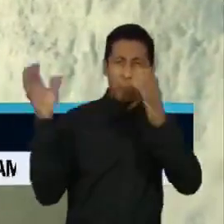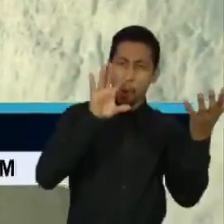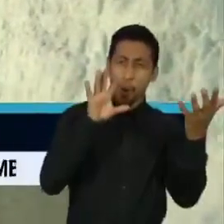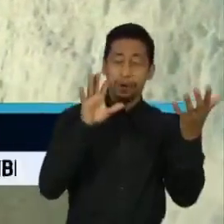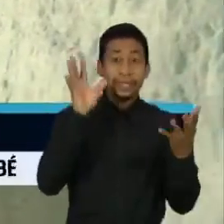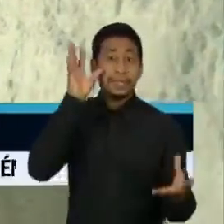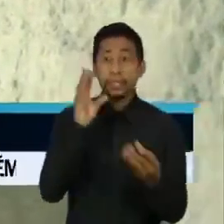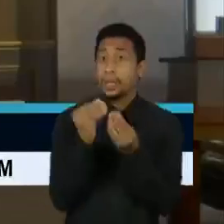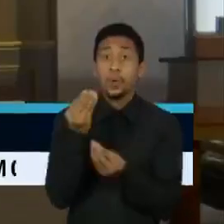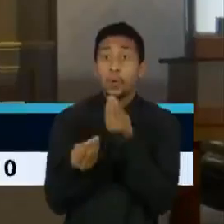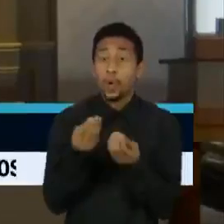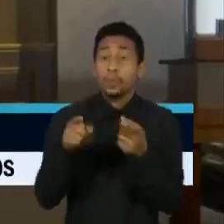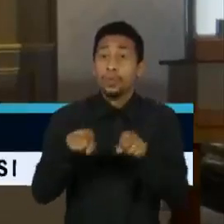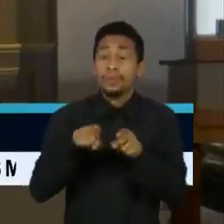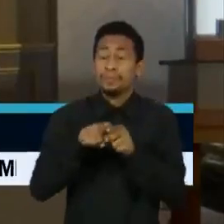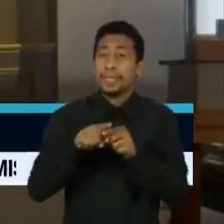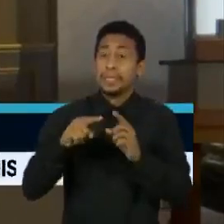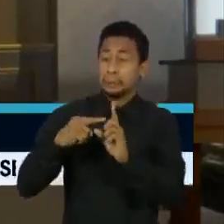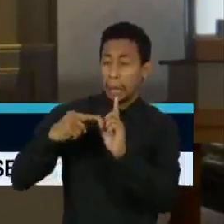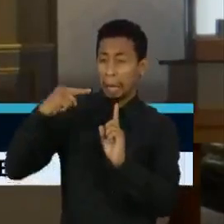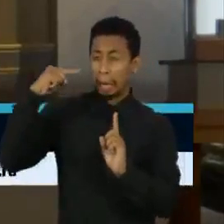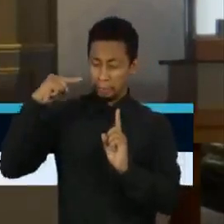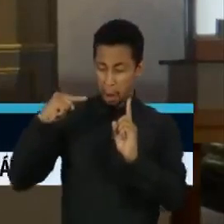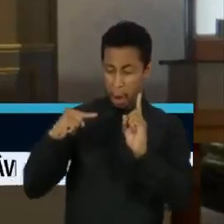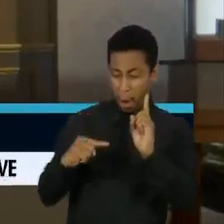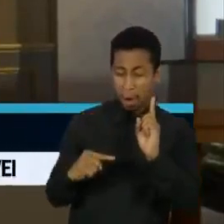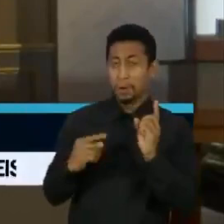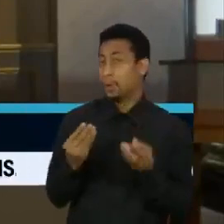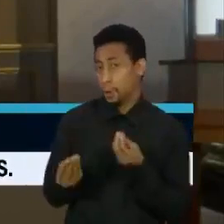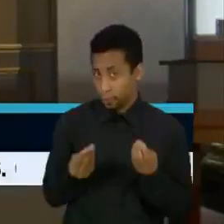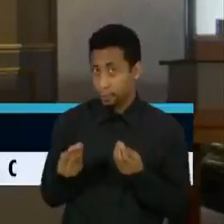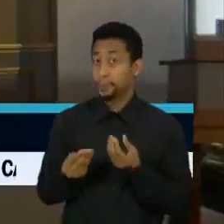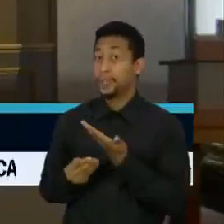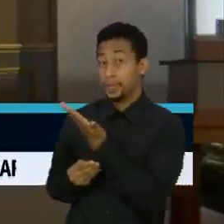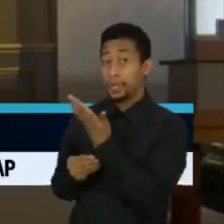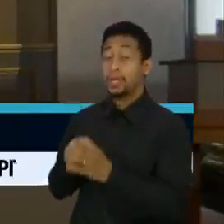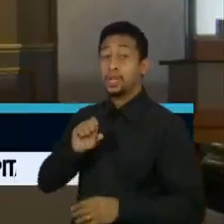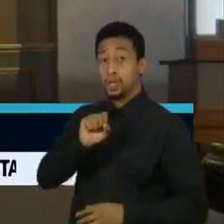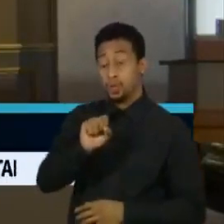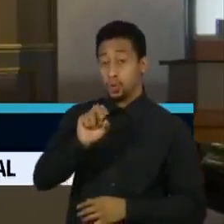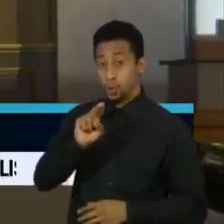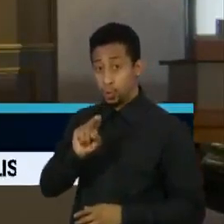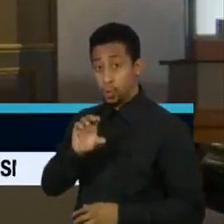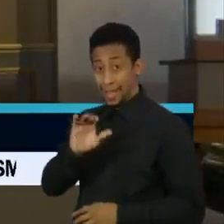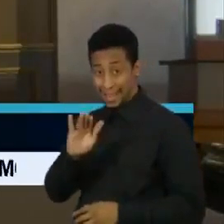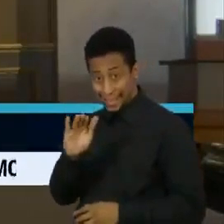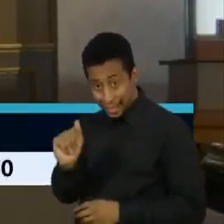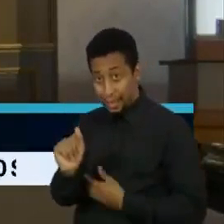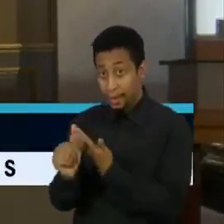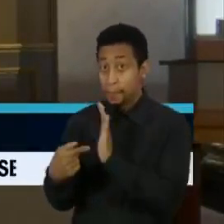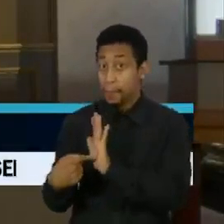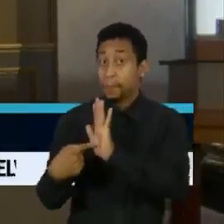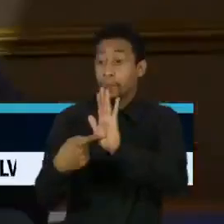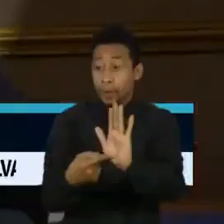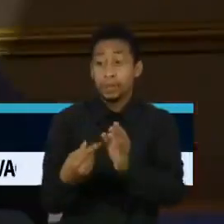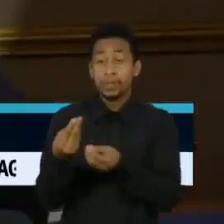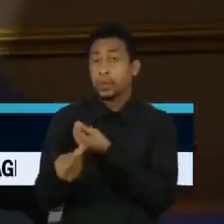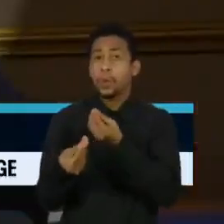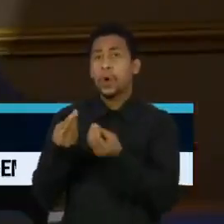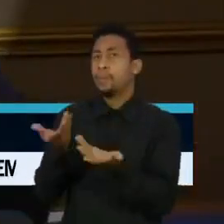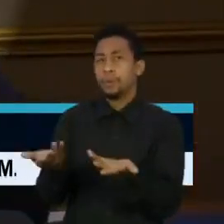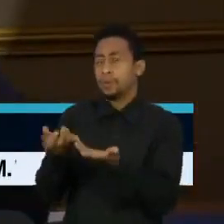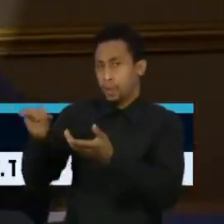aleatórios Como o clima Academia Real sueca diz que esses trabalhos trazem novos métodos para